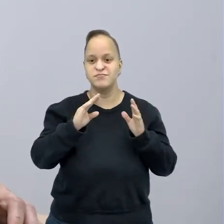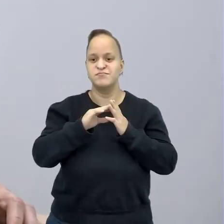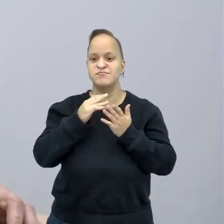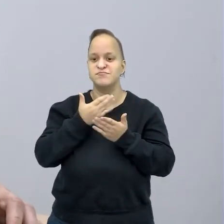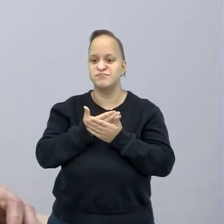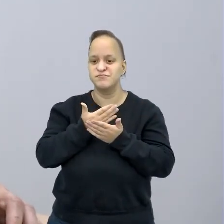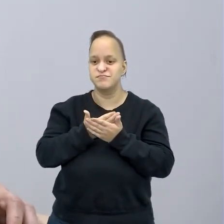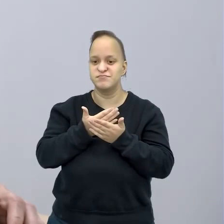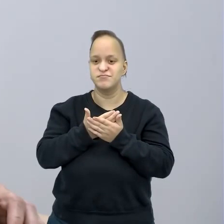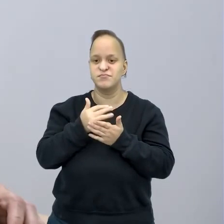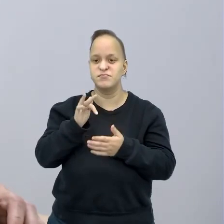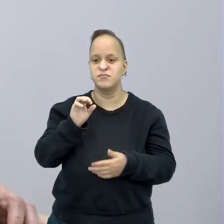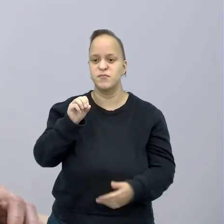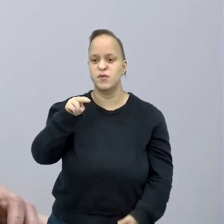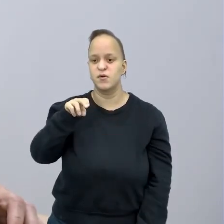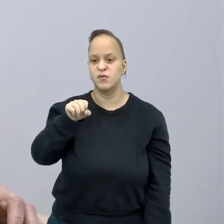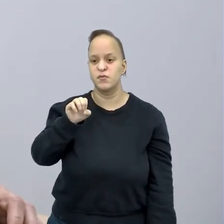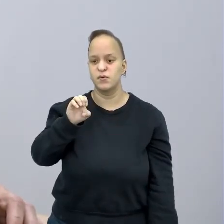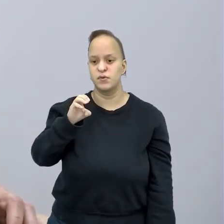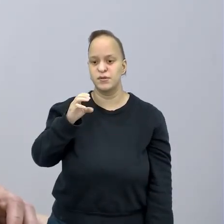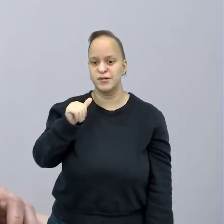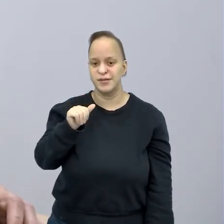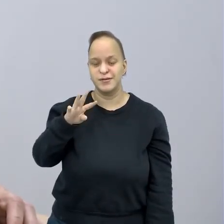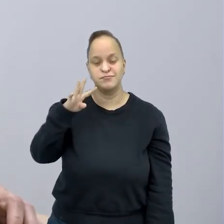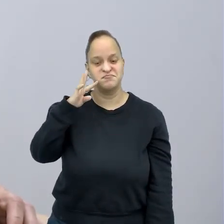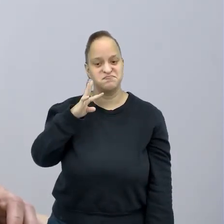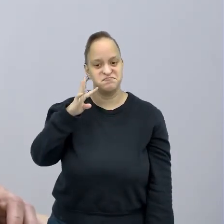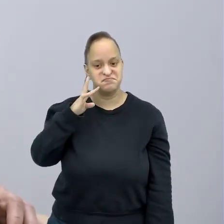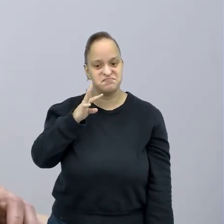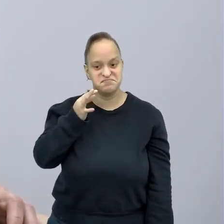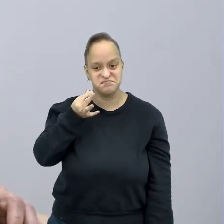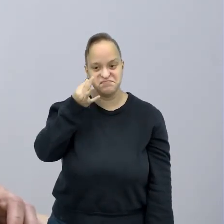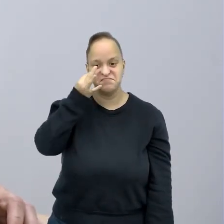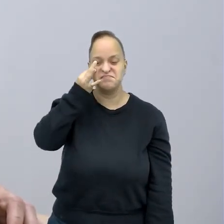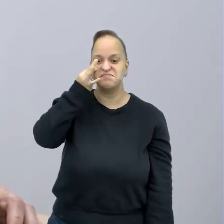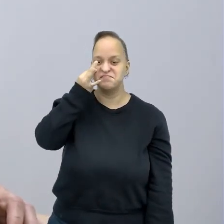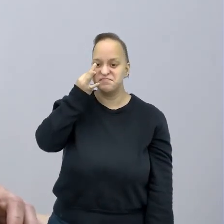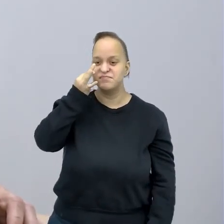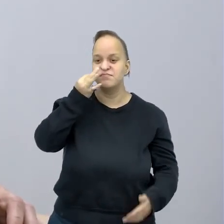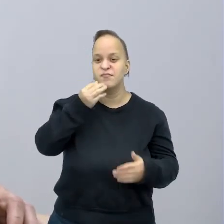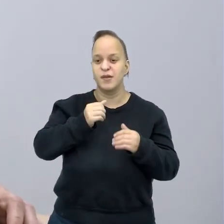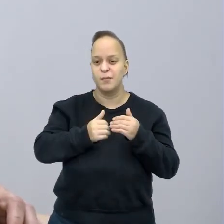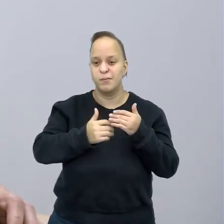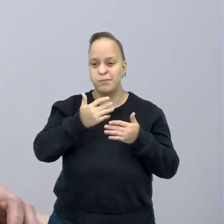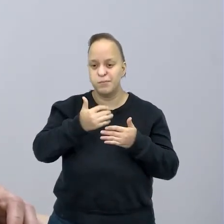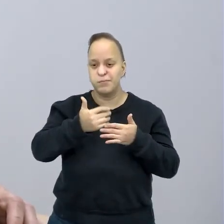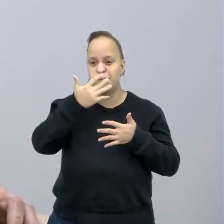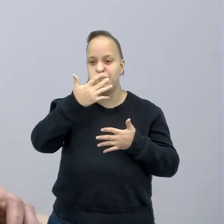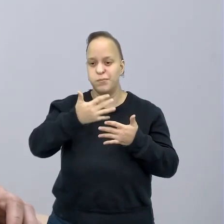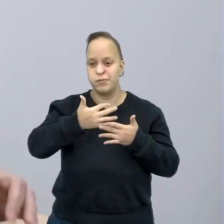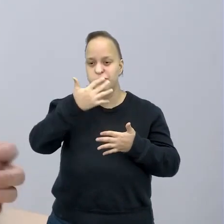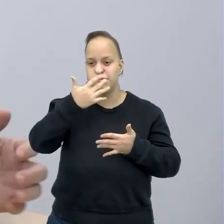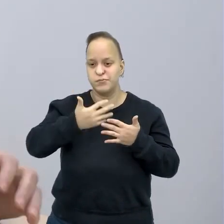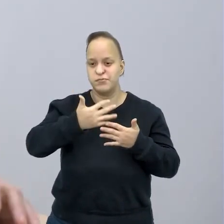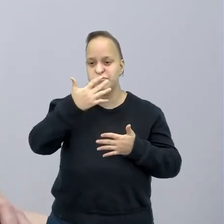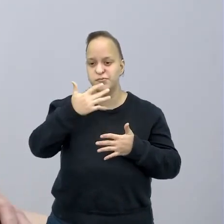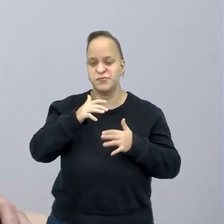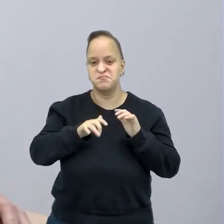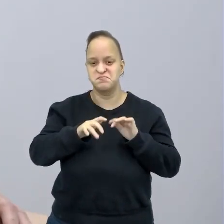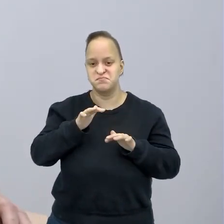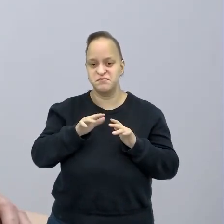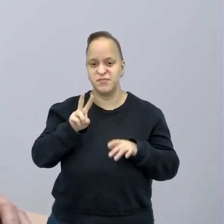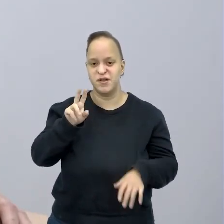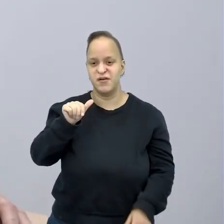Prates da Fonseca. Legal, estaremos aqui conversando com vocês um papo. Aqui a Valéria